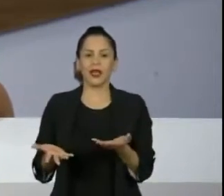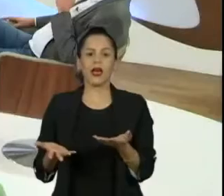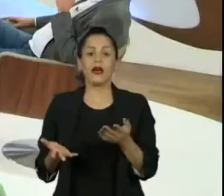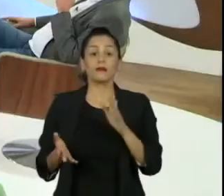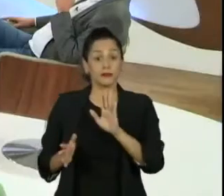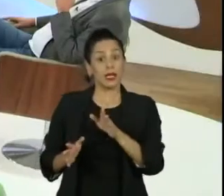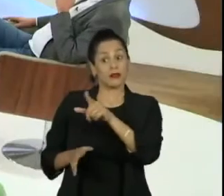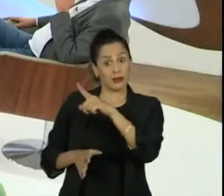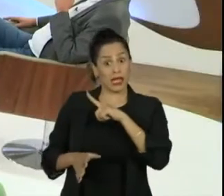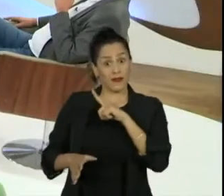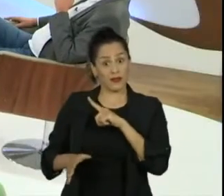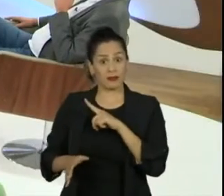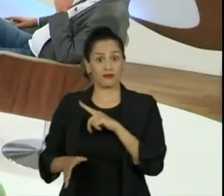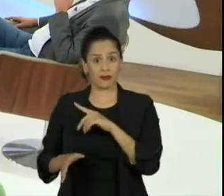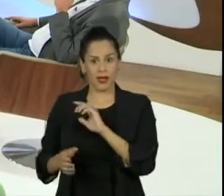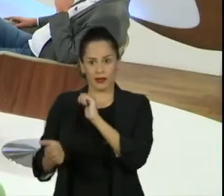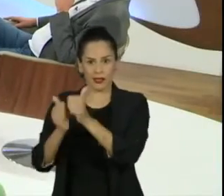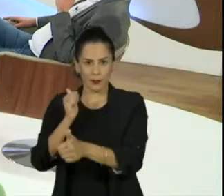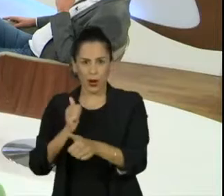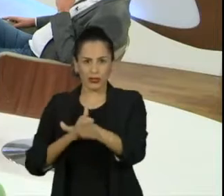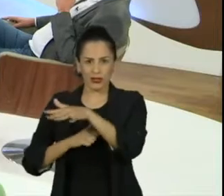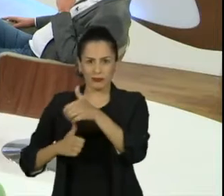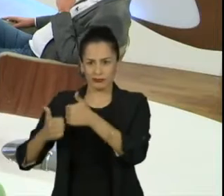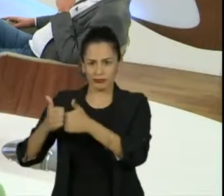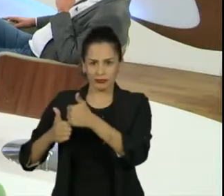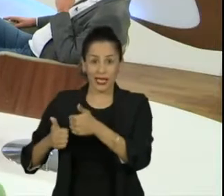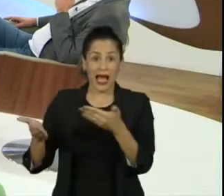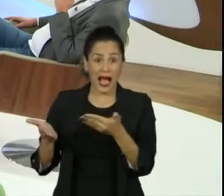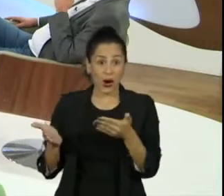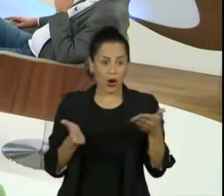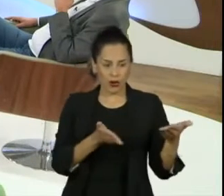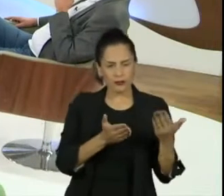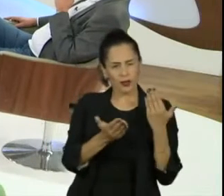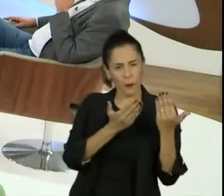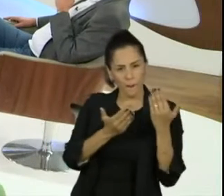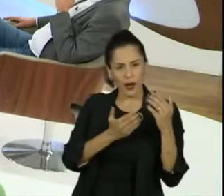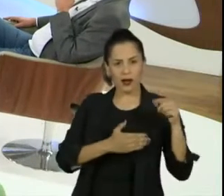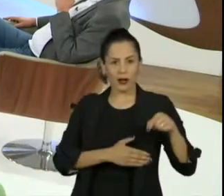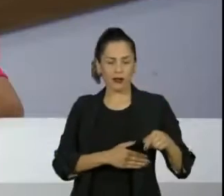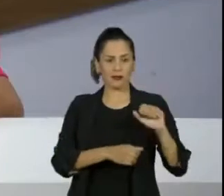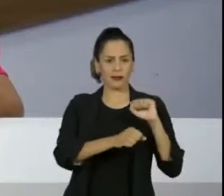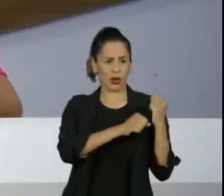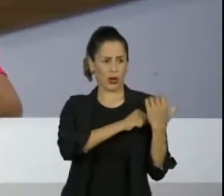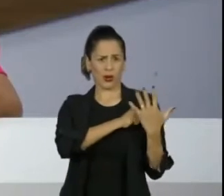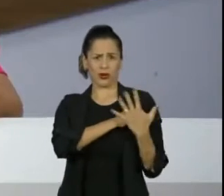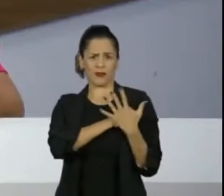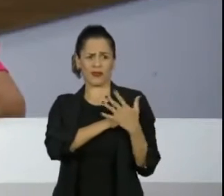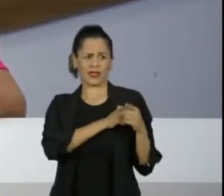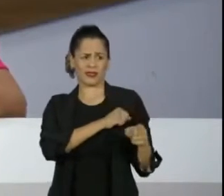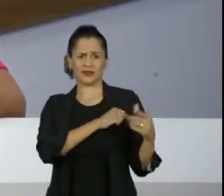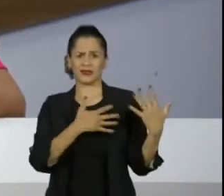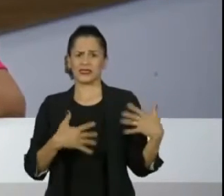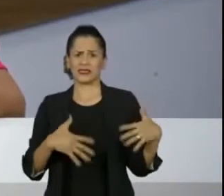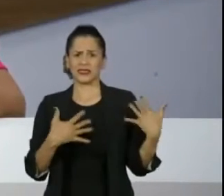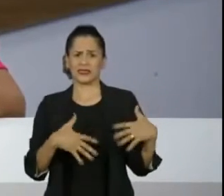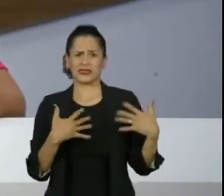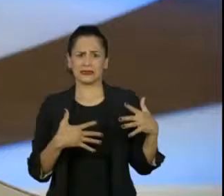do século, o senhor pegou uma pandemia. Eu queria que o senhor me dissesse, o senhor é pé frio ou é pé